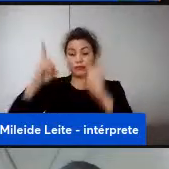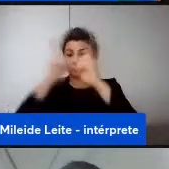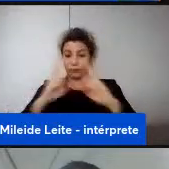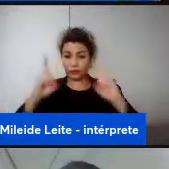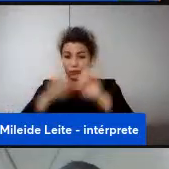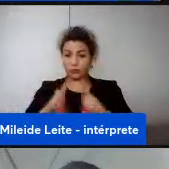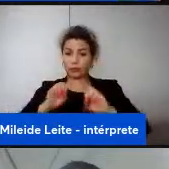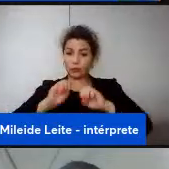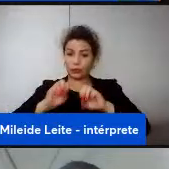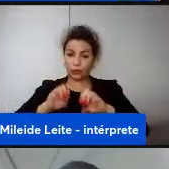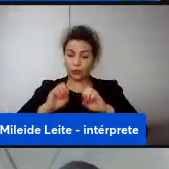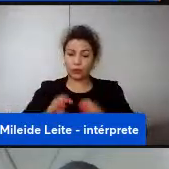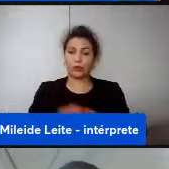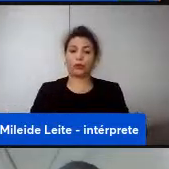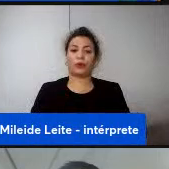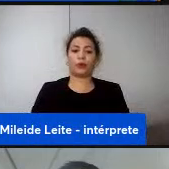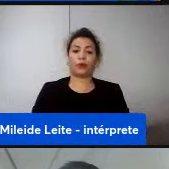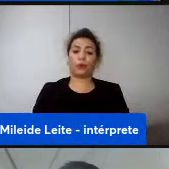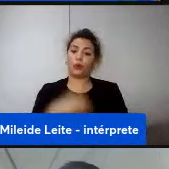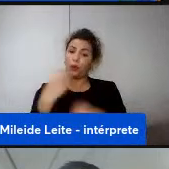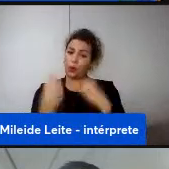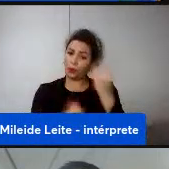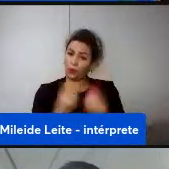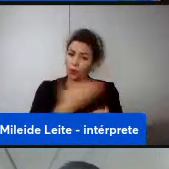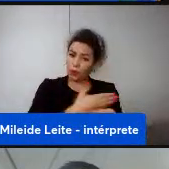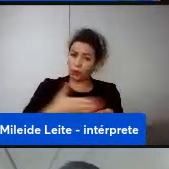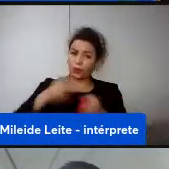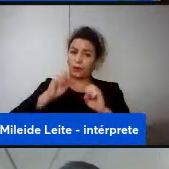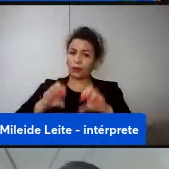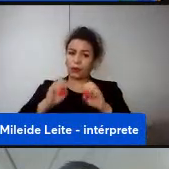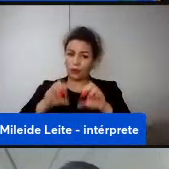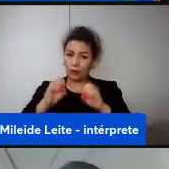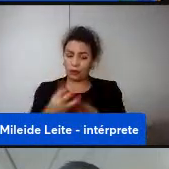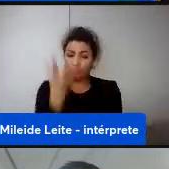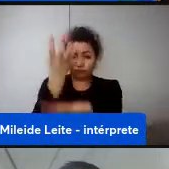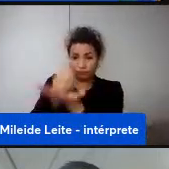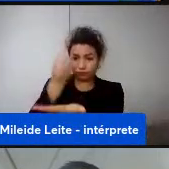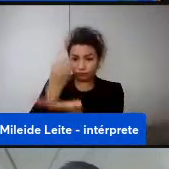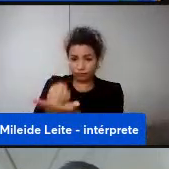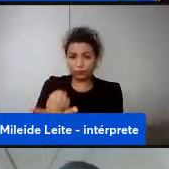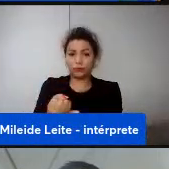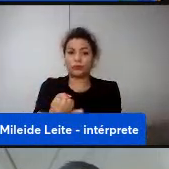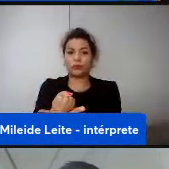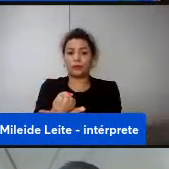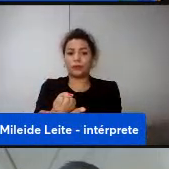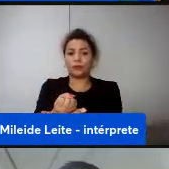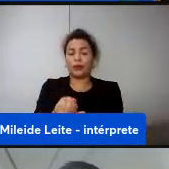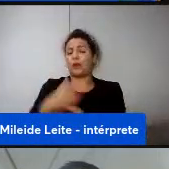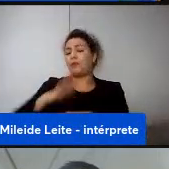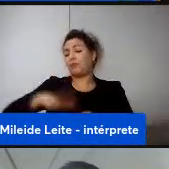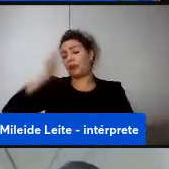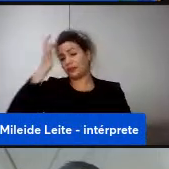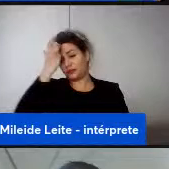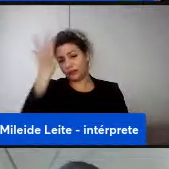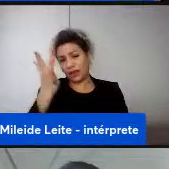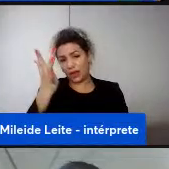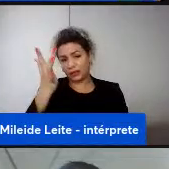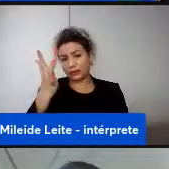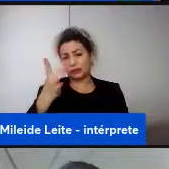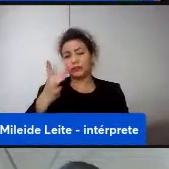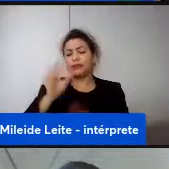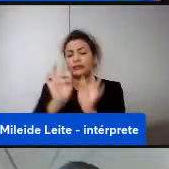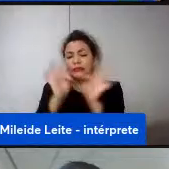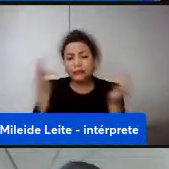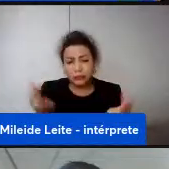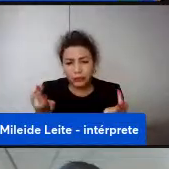de ensino. Começar o ensino da alfabetização pelo mais fácil e simples